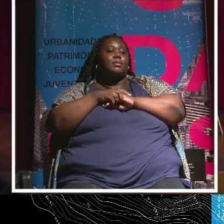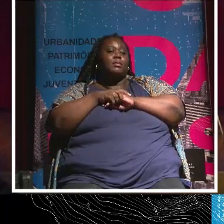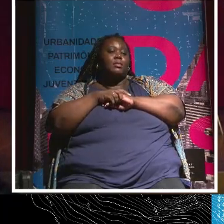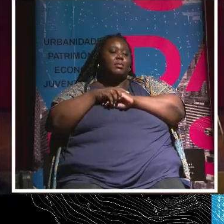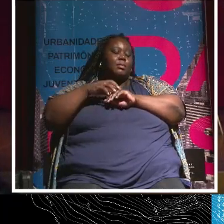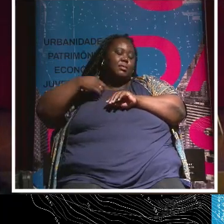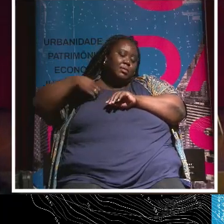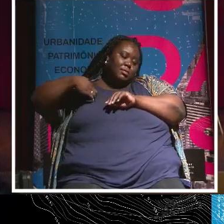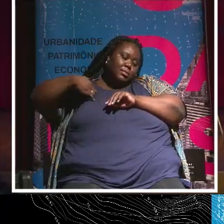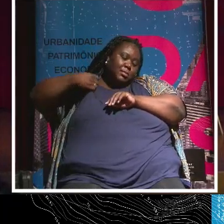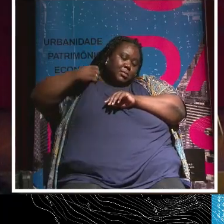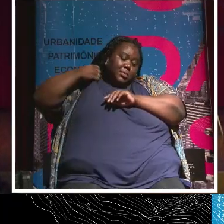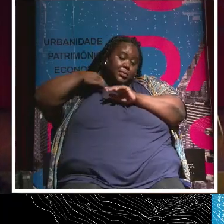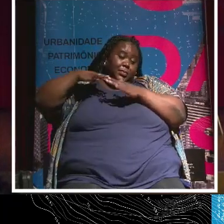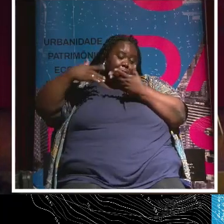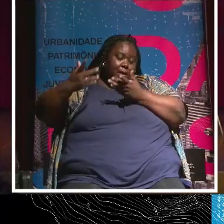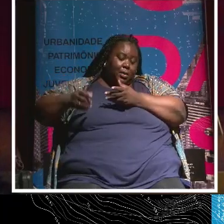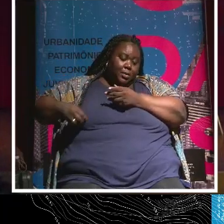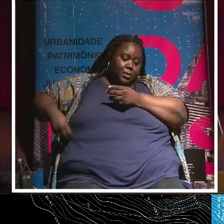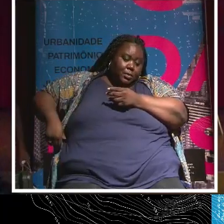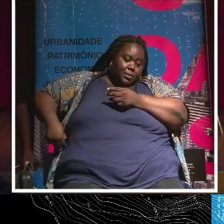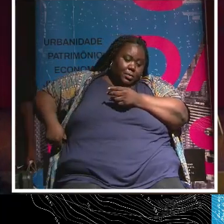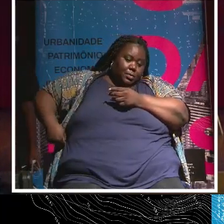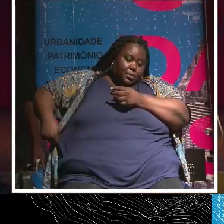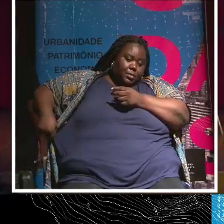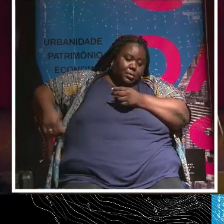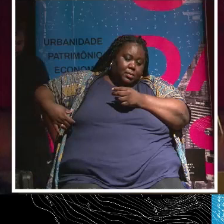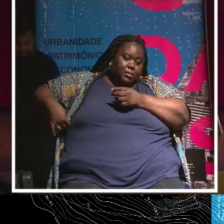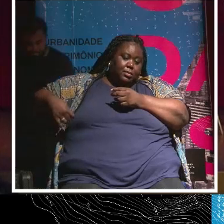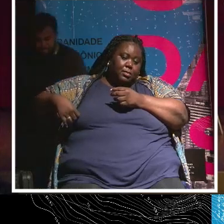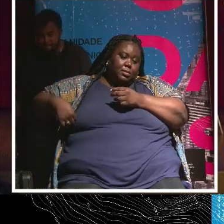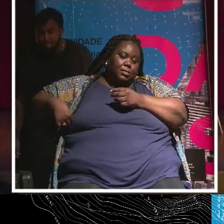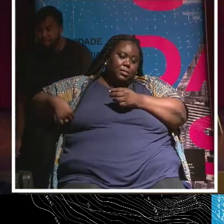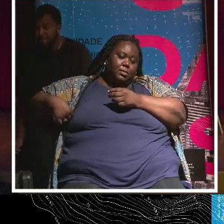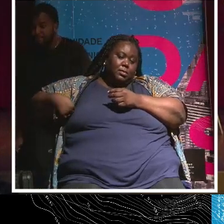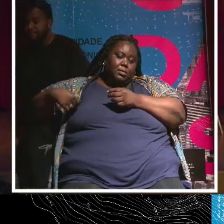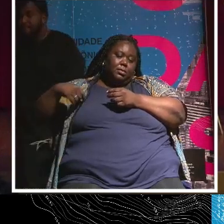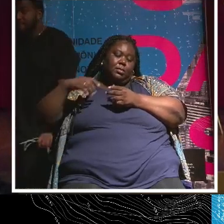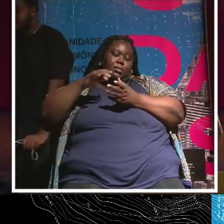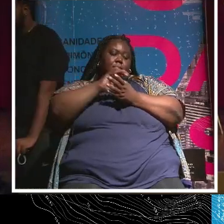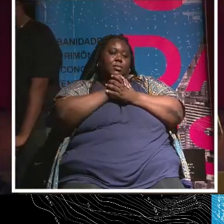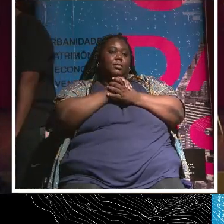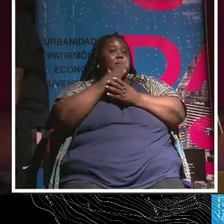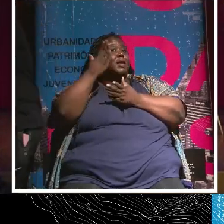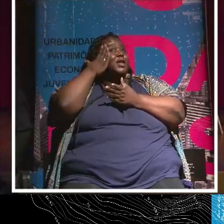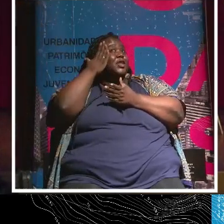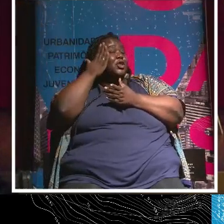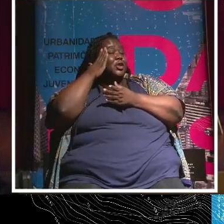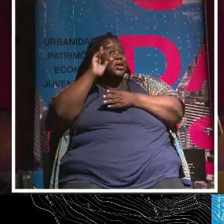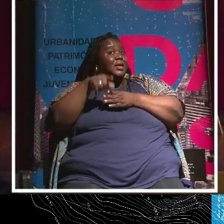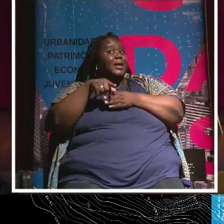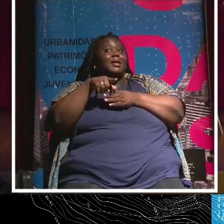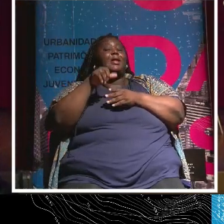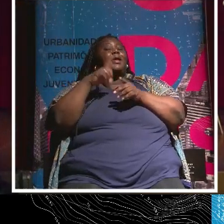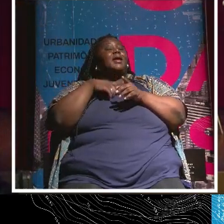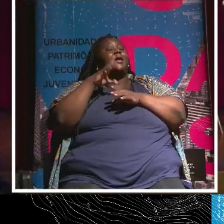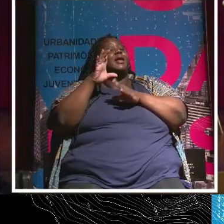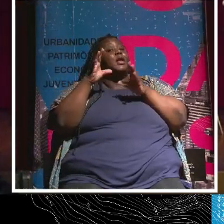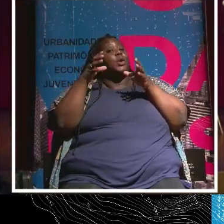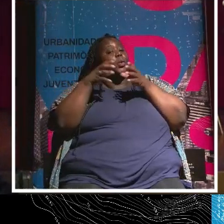né? Então, dessas outras superações, assim, de entender que a burocracia ela está aí,